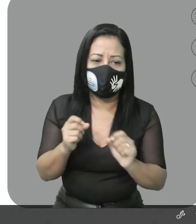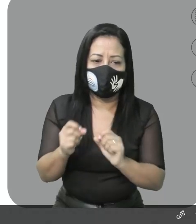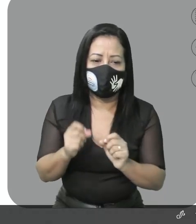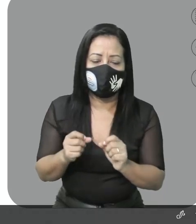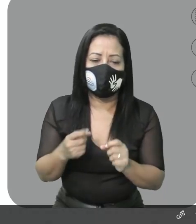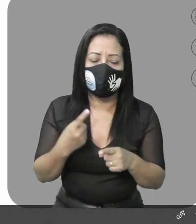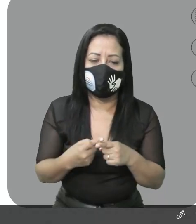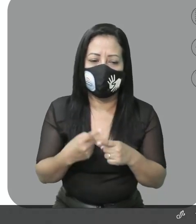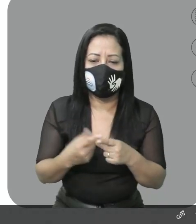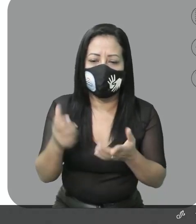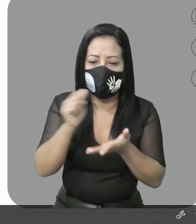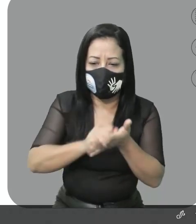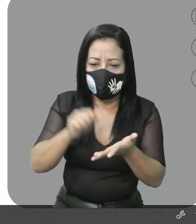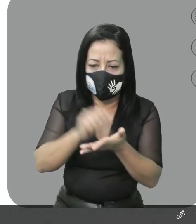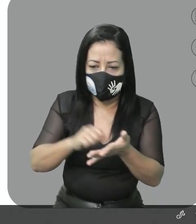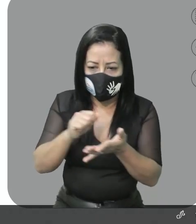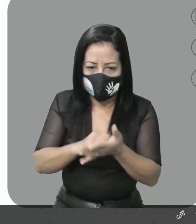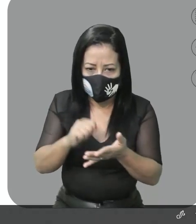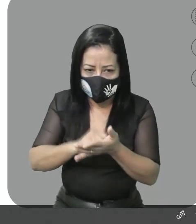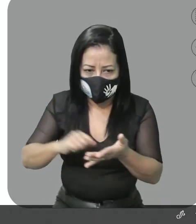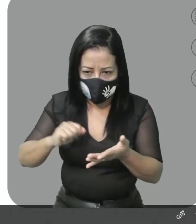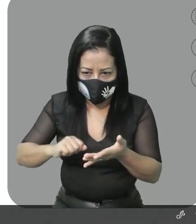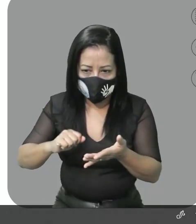obra escrita chamada